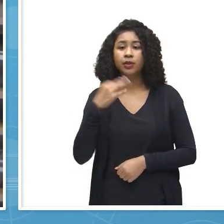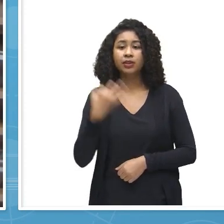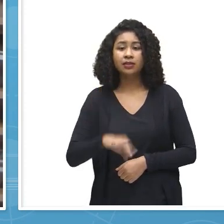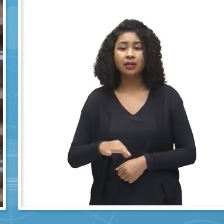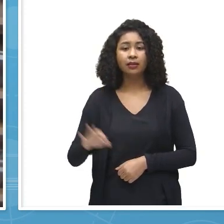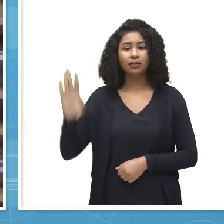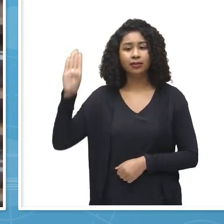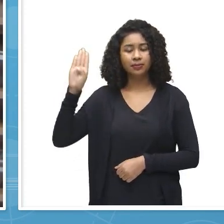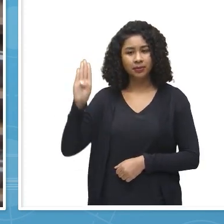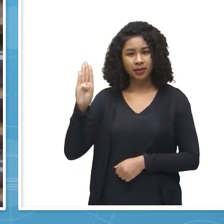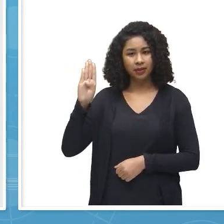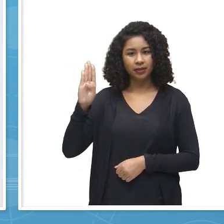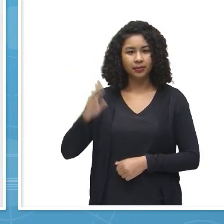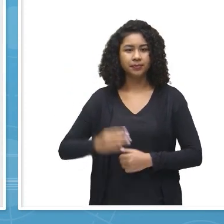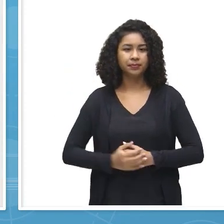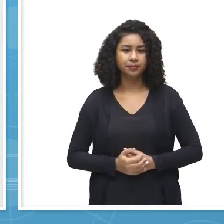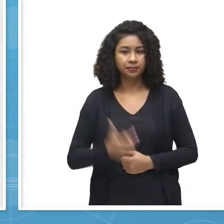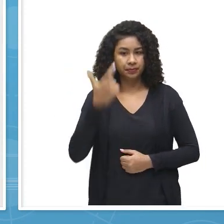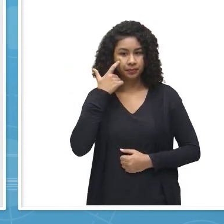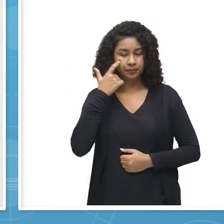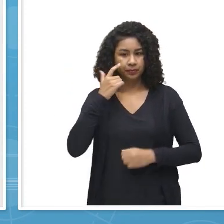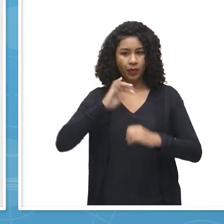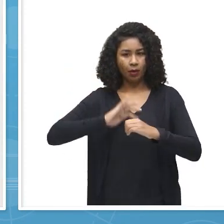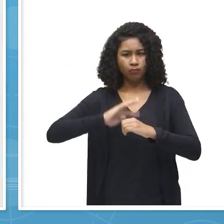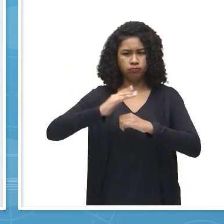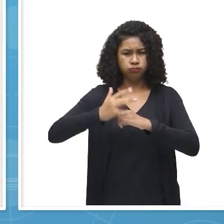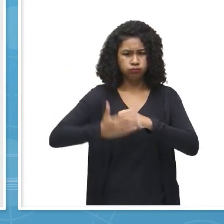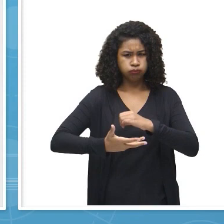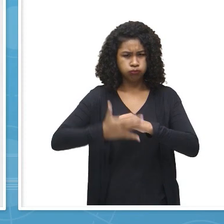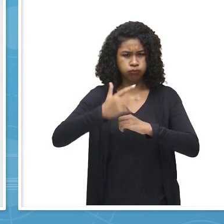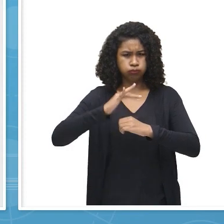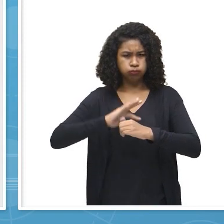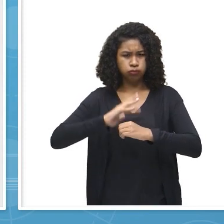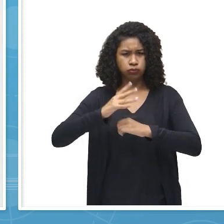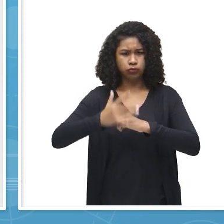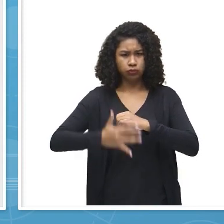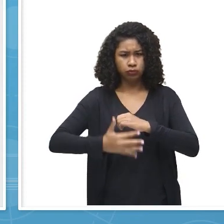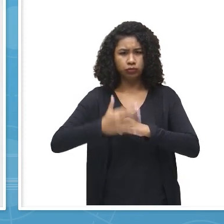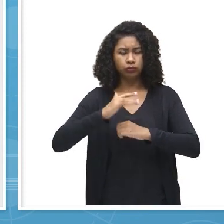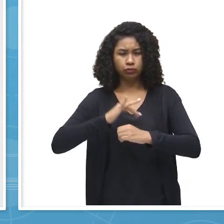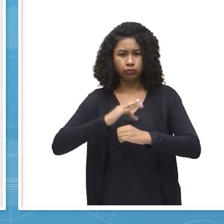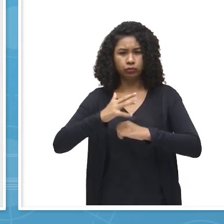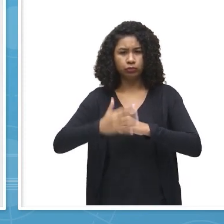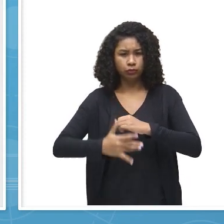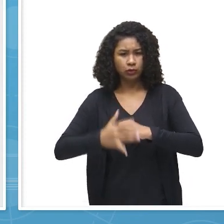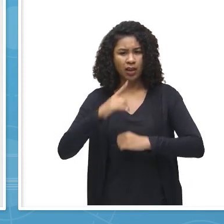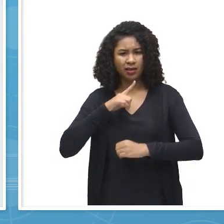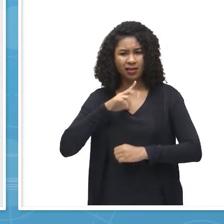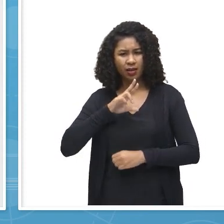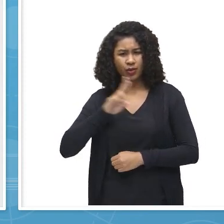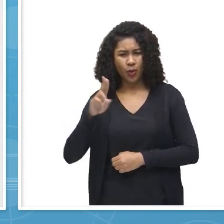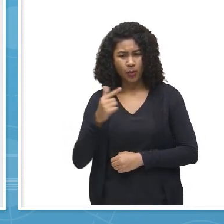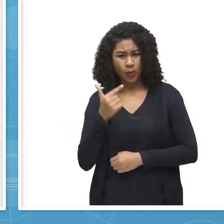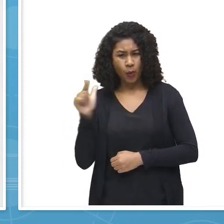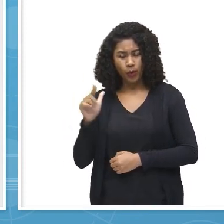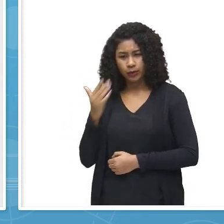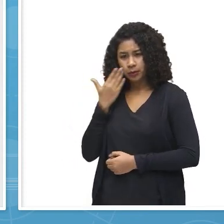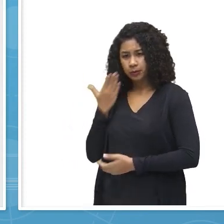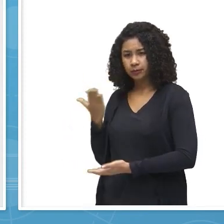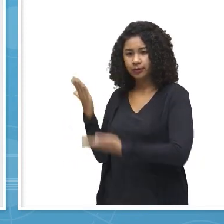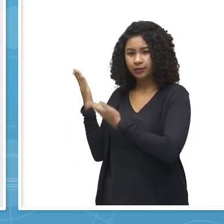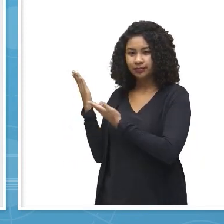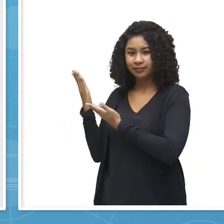né? Então, a membrana plasmática, ela ou pode ser chamada de membrana citoplasmática